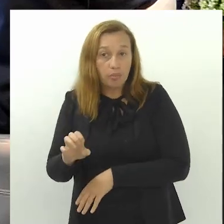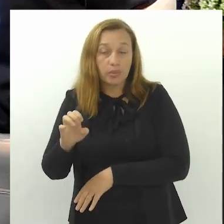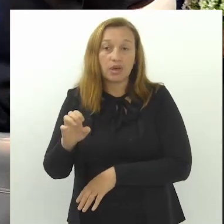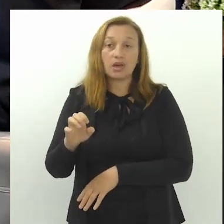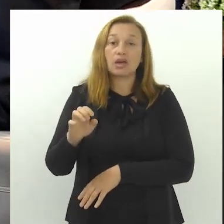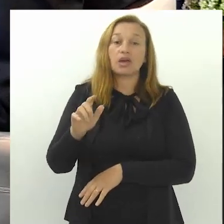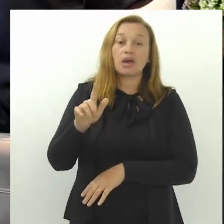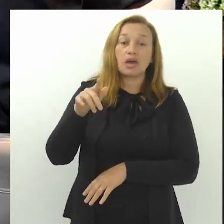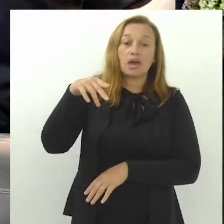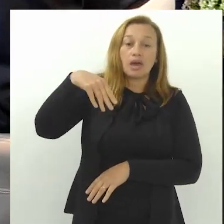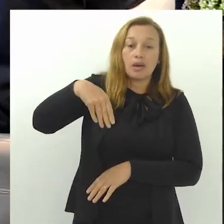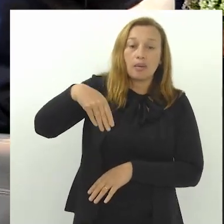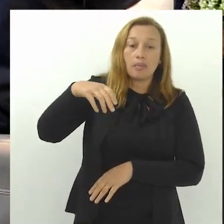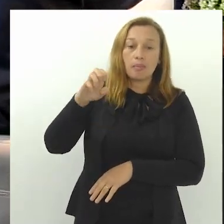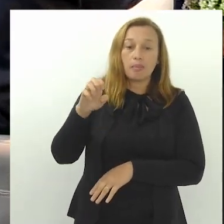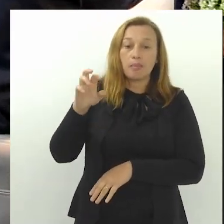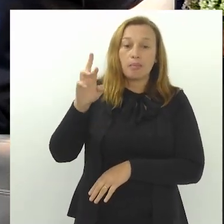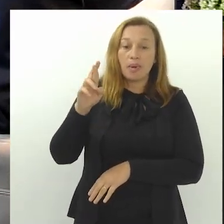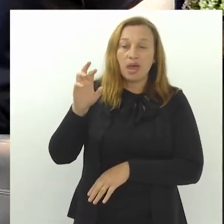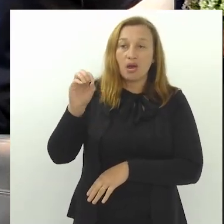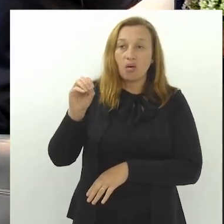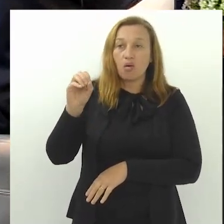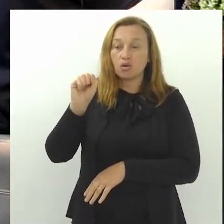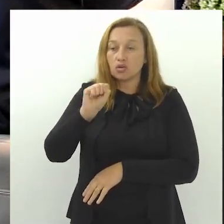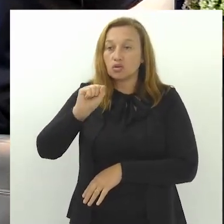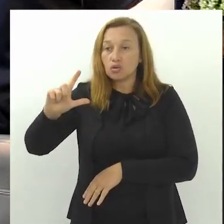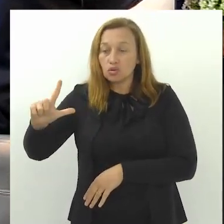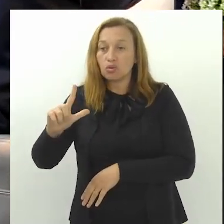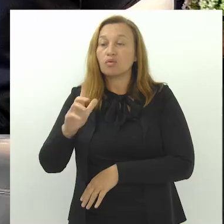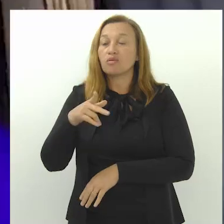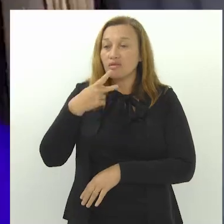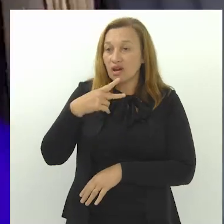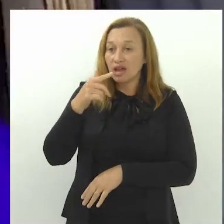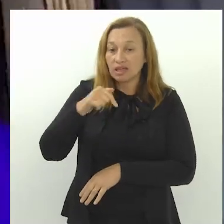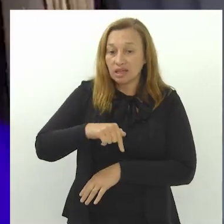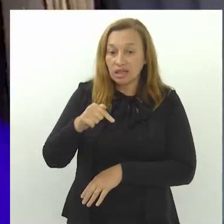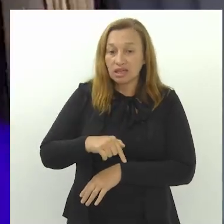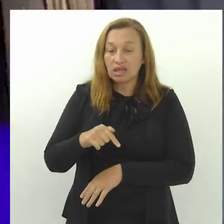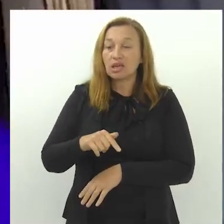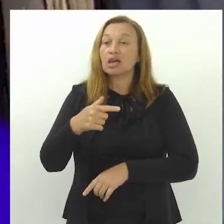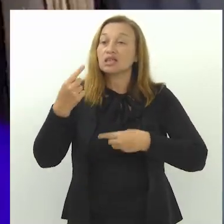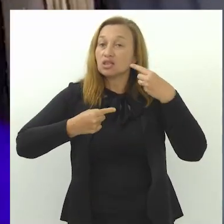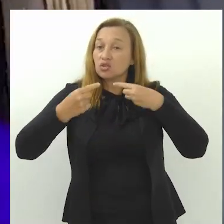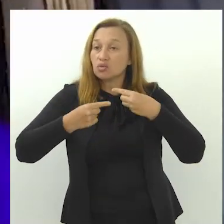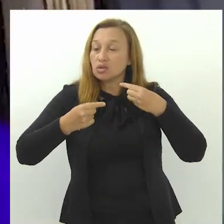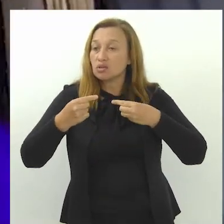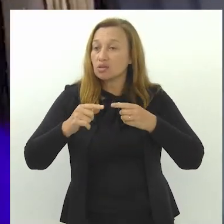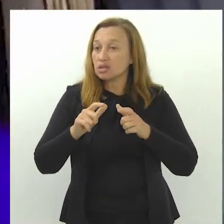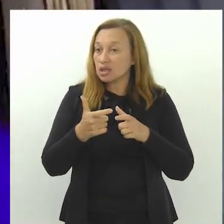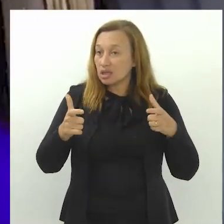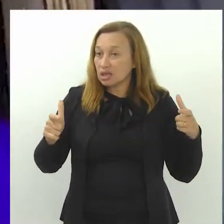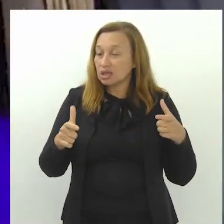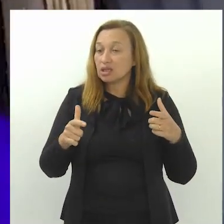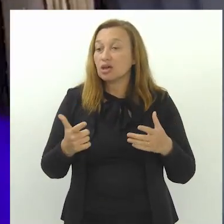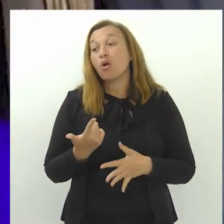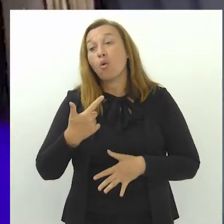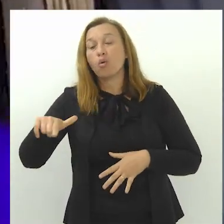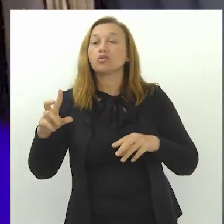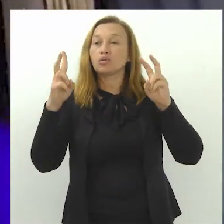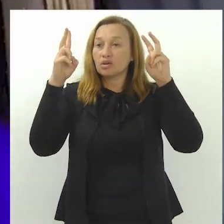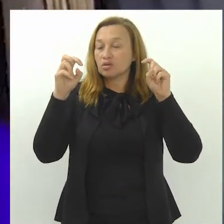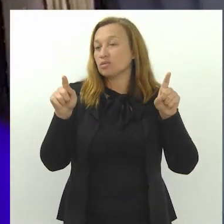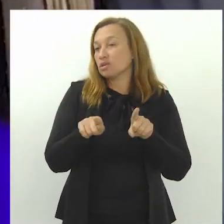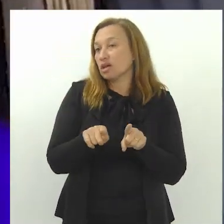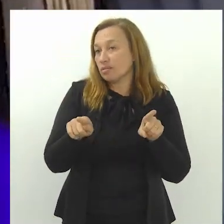COP, no Mercosul, como já foi mencionado aqui, no BRICS, o que permite com que essas discussões avancem, porque uma